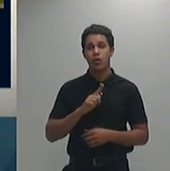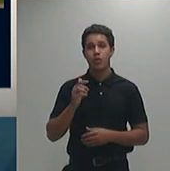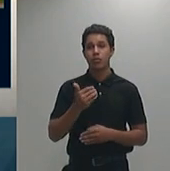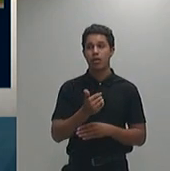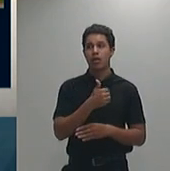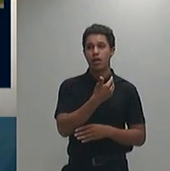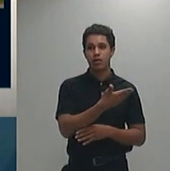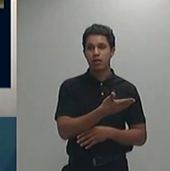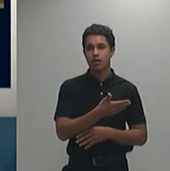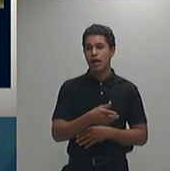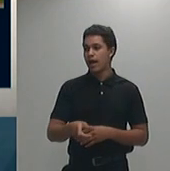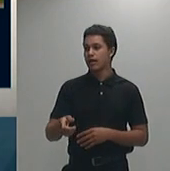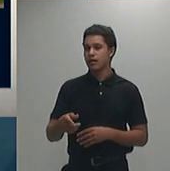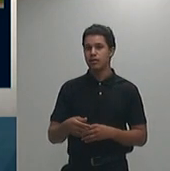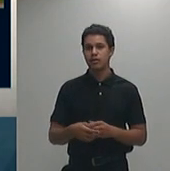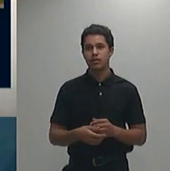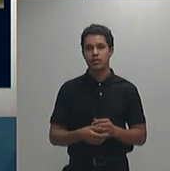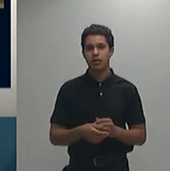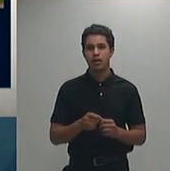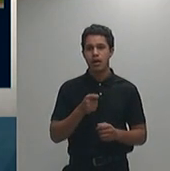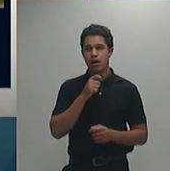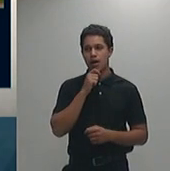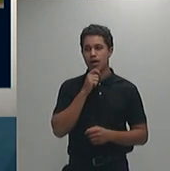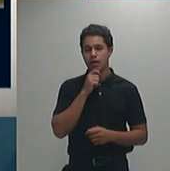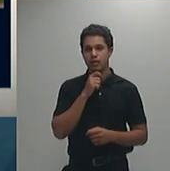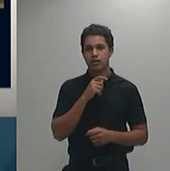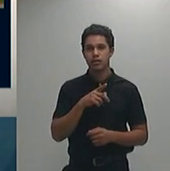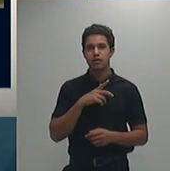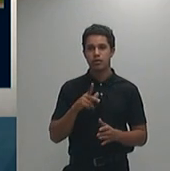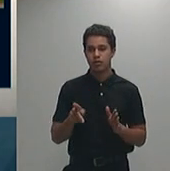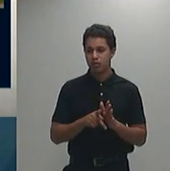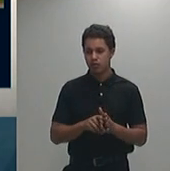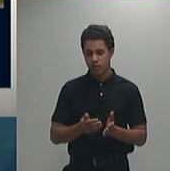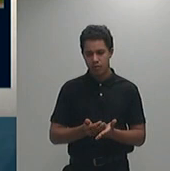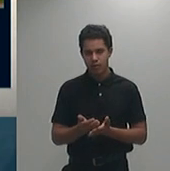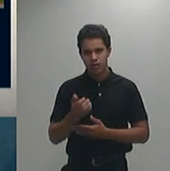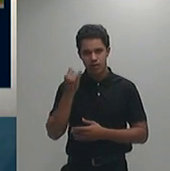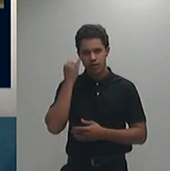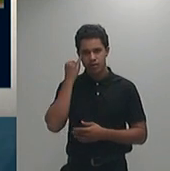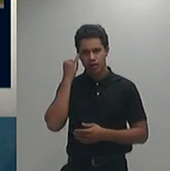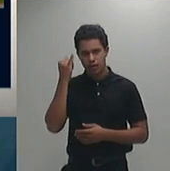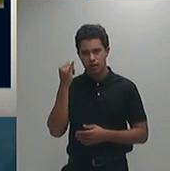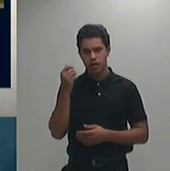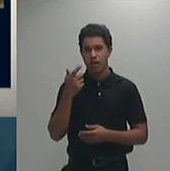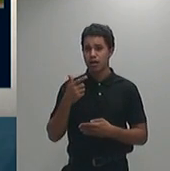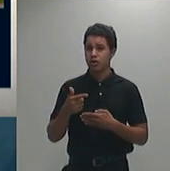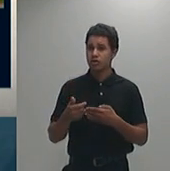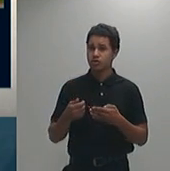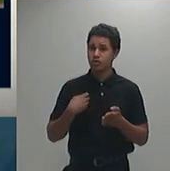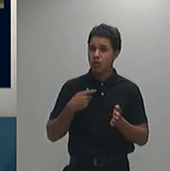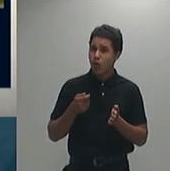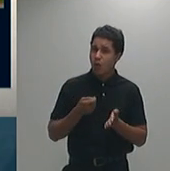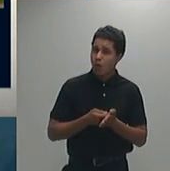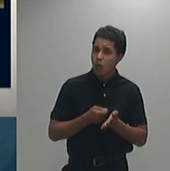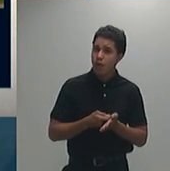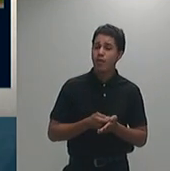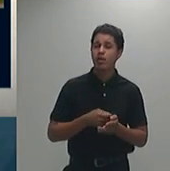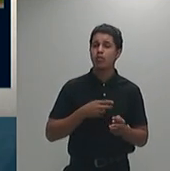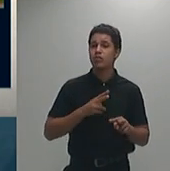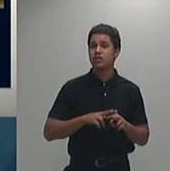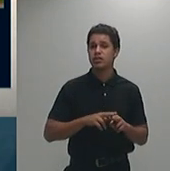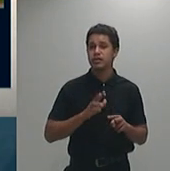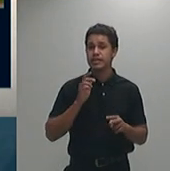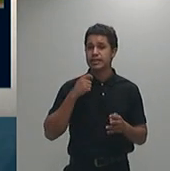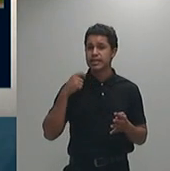lado ainda que se parta da distinta premissa de que o cumprimento de sentença foi iniciado pela